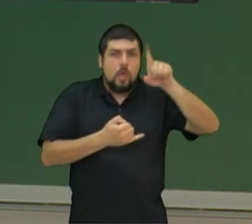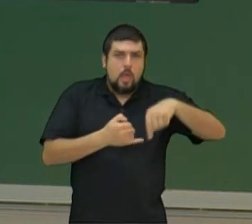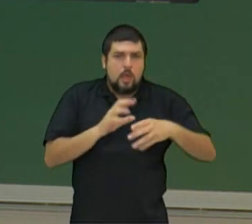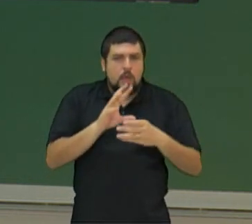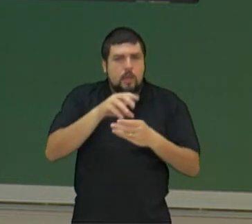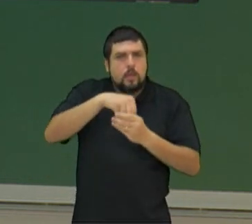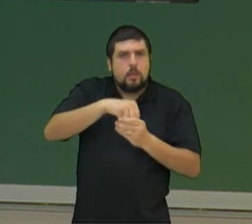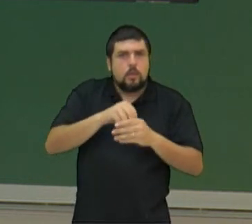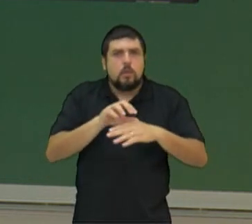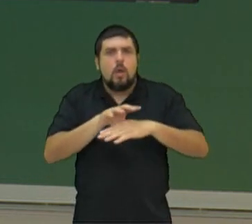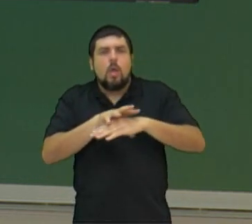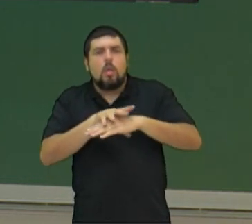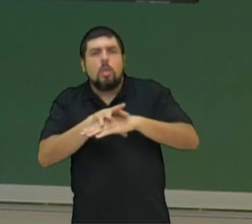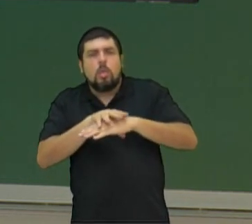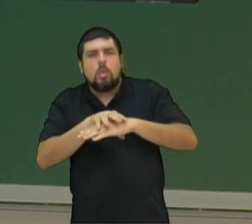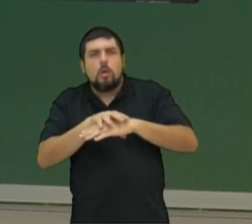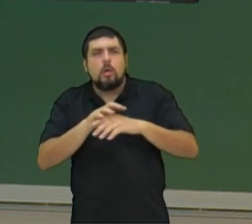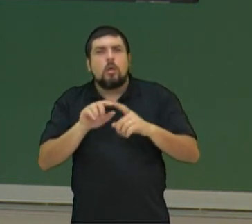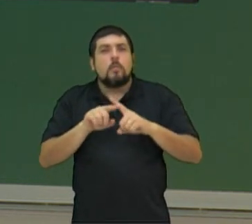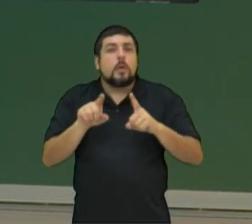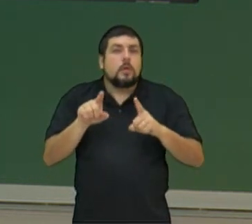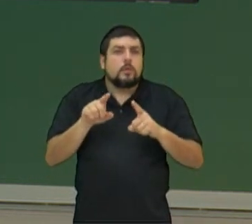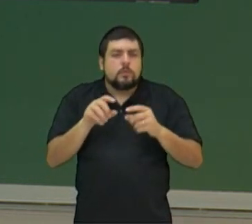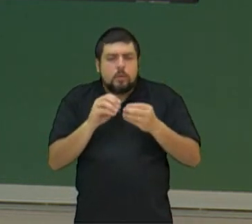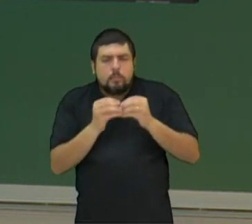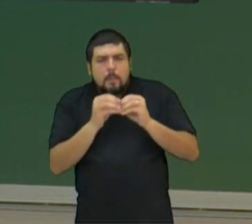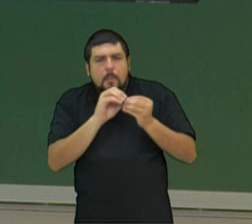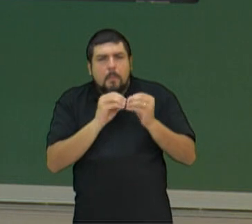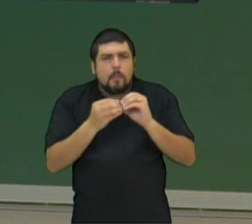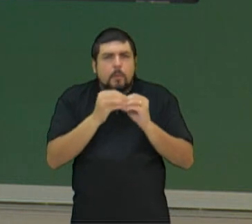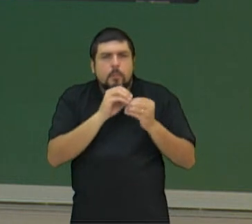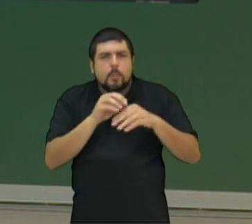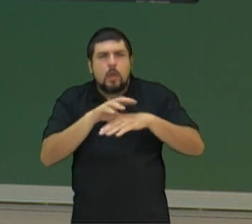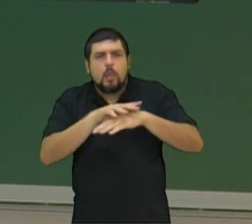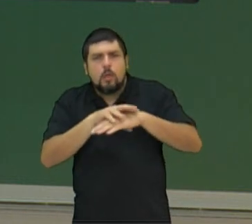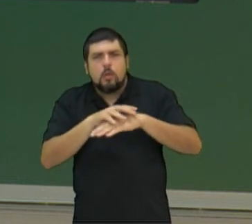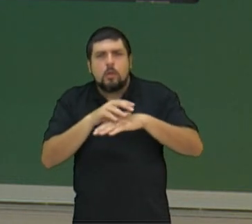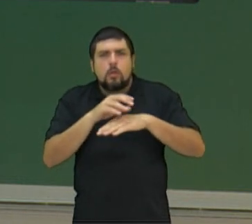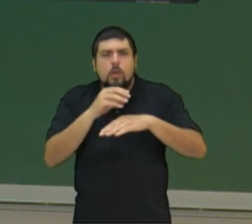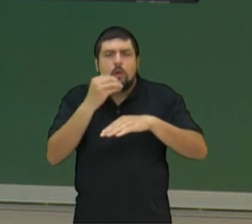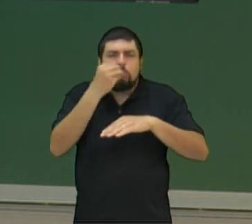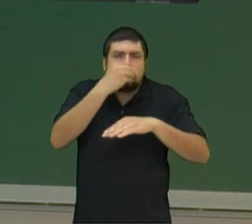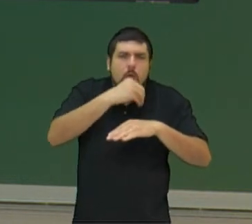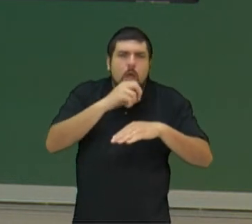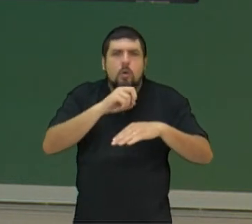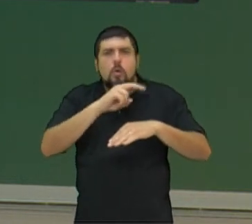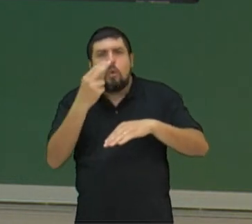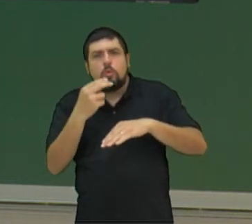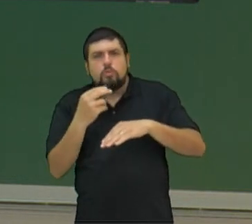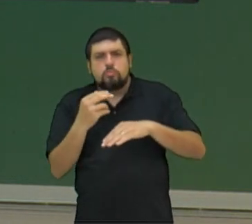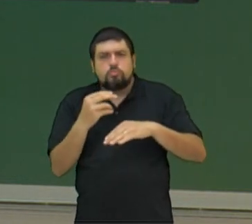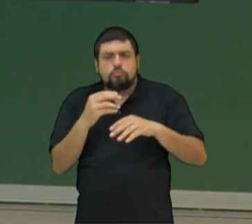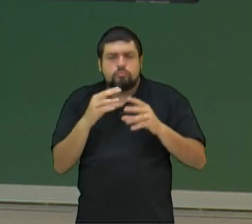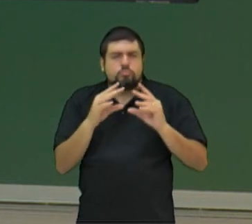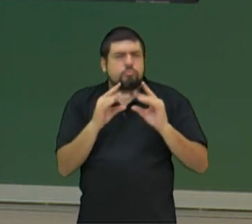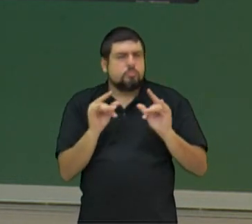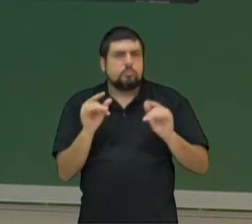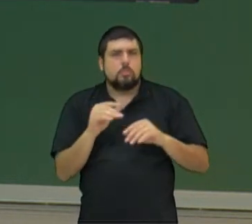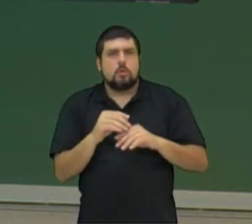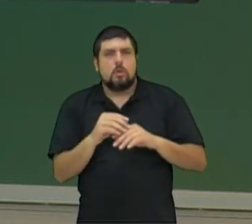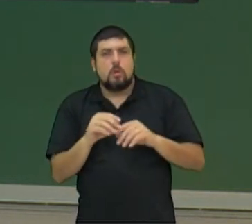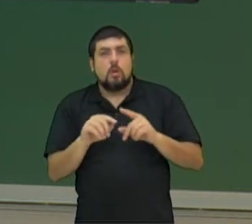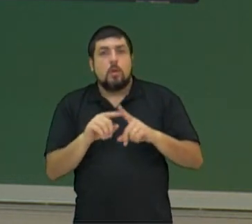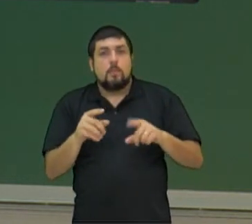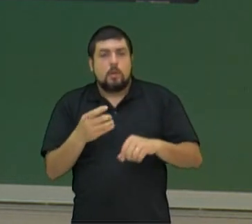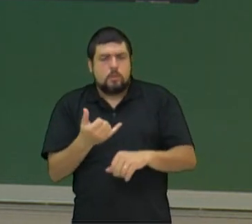só que eles estão enfraquecidos ou mortos, por isso eles não deixam a gente doente. Mas os nossos glóbulos brancos